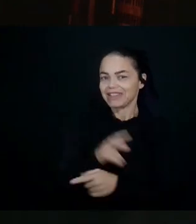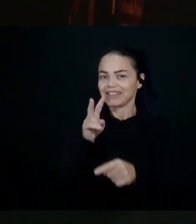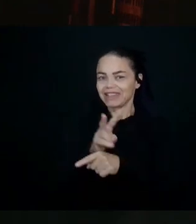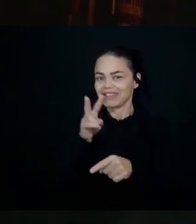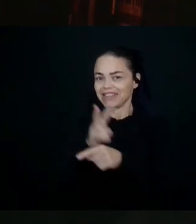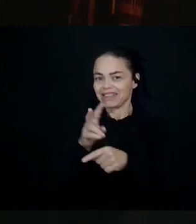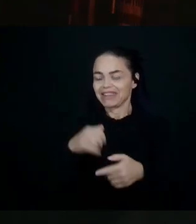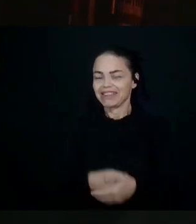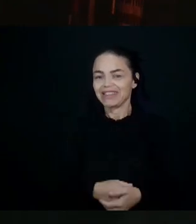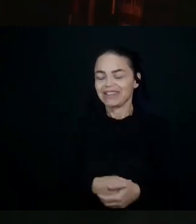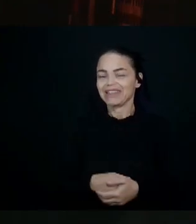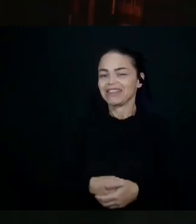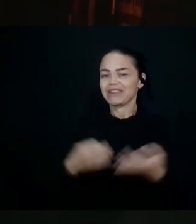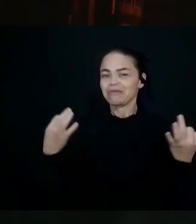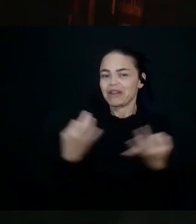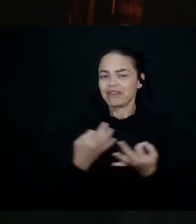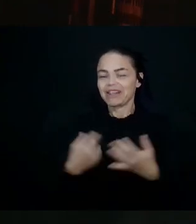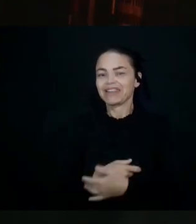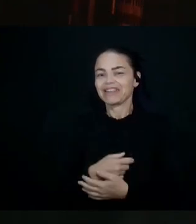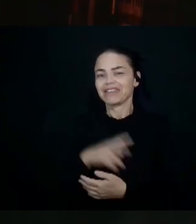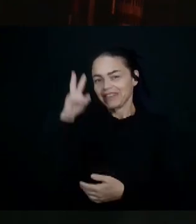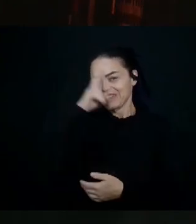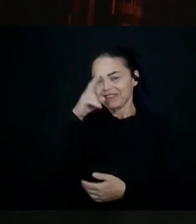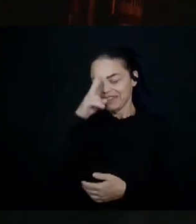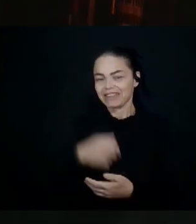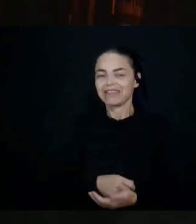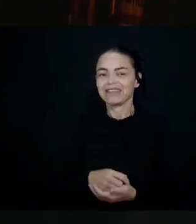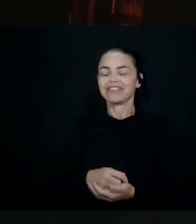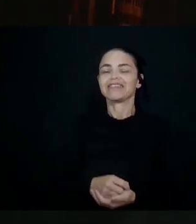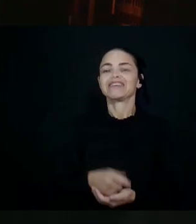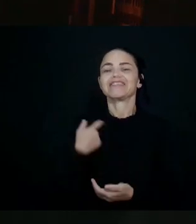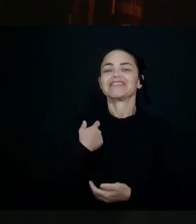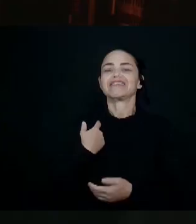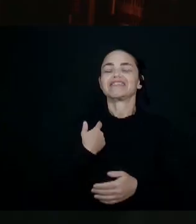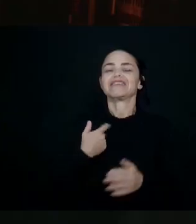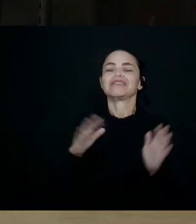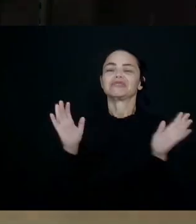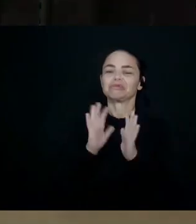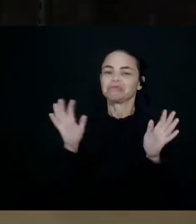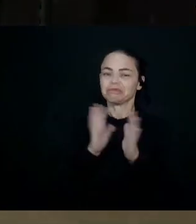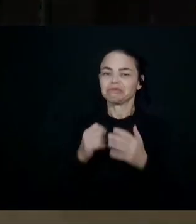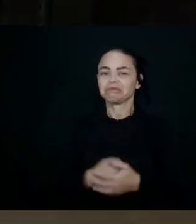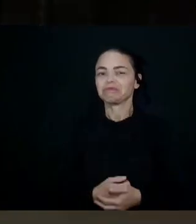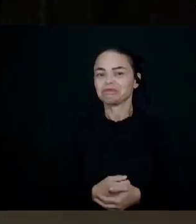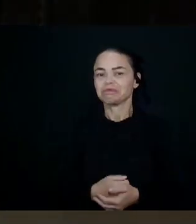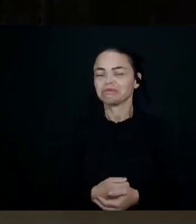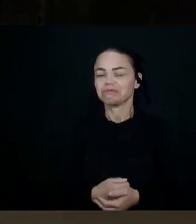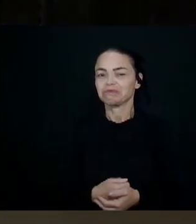segunda-feira e até amanhã em mais uma edição do nosso Estúdio Câmara. Até lá, tchau, tchau.